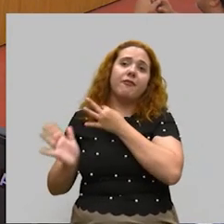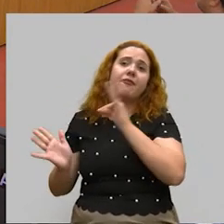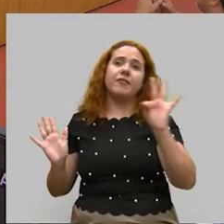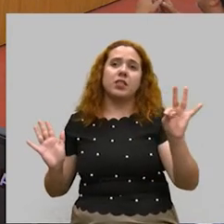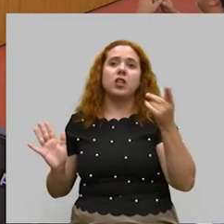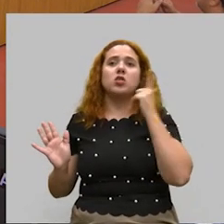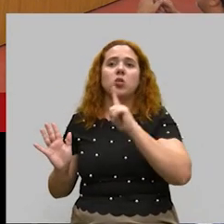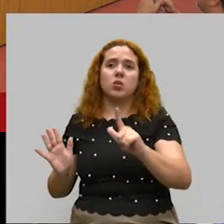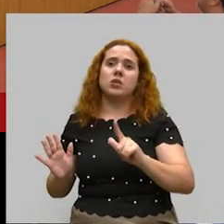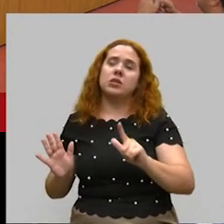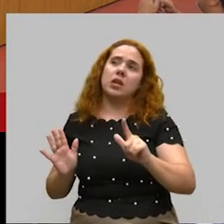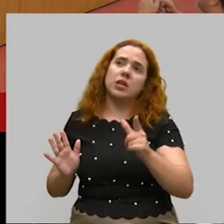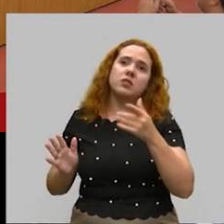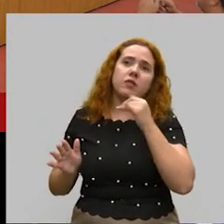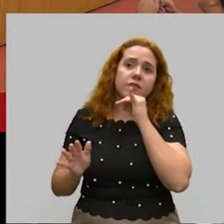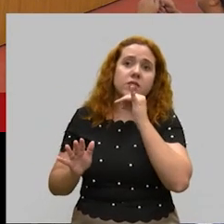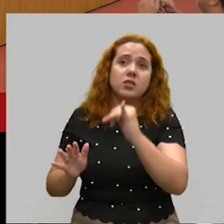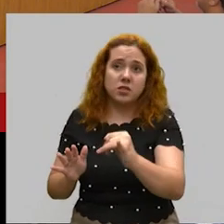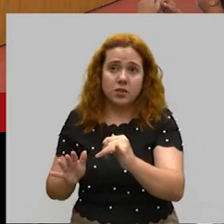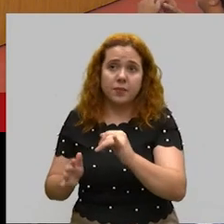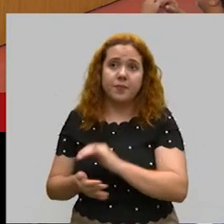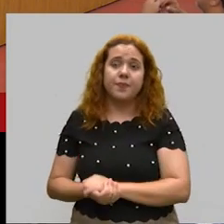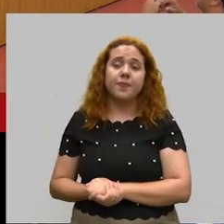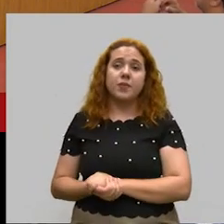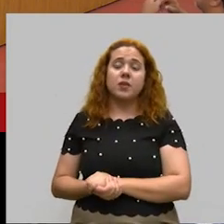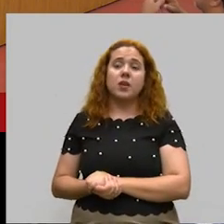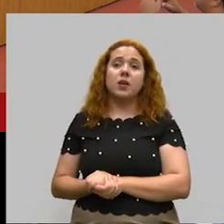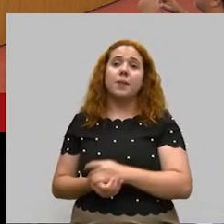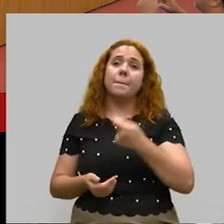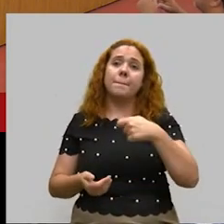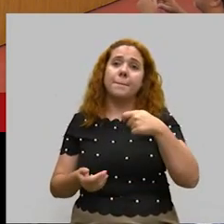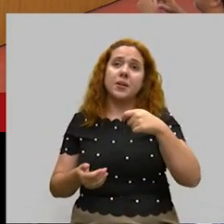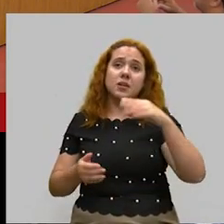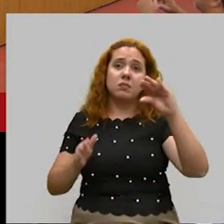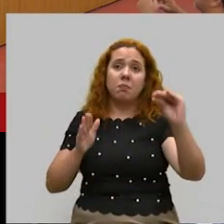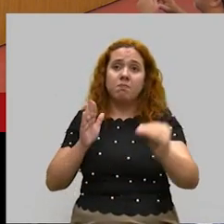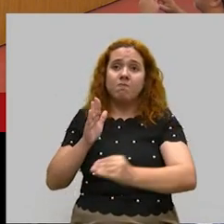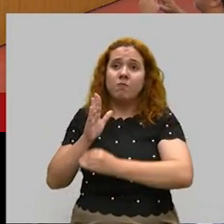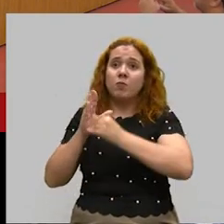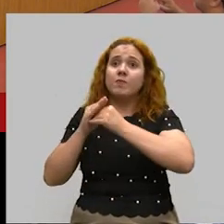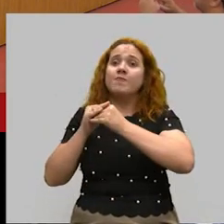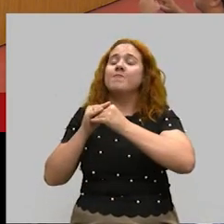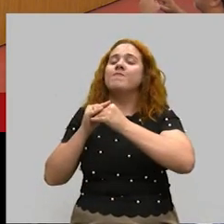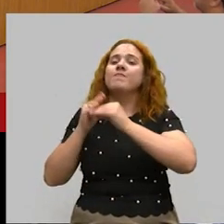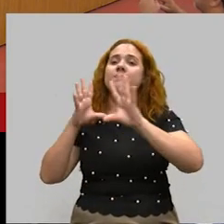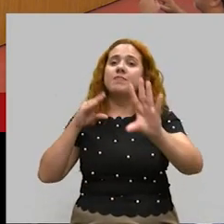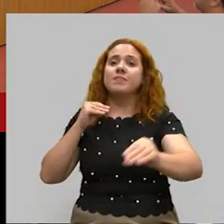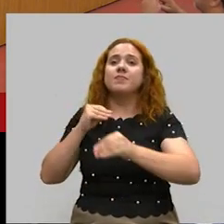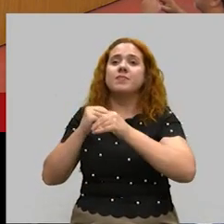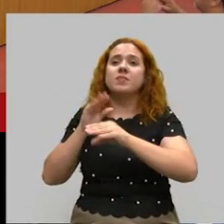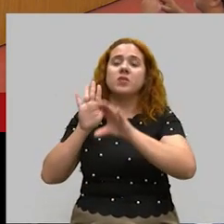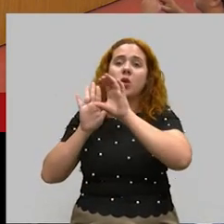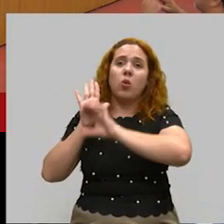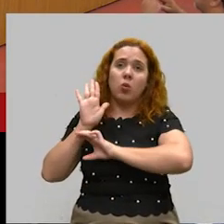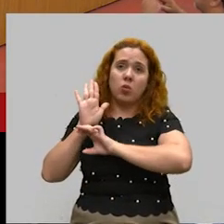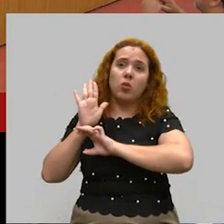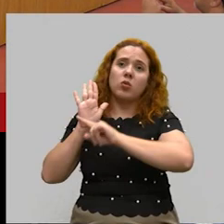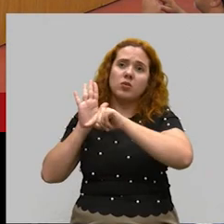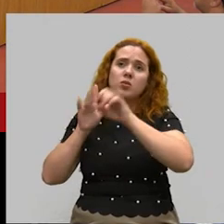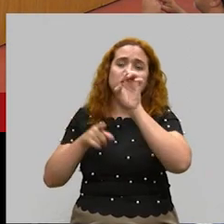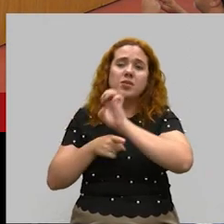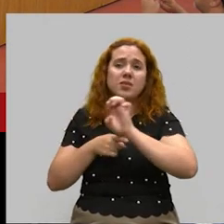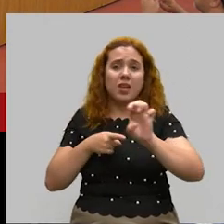comunica isso e se precisar de emenda a constituição que às vezes uma mudança na Constituição do Estado resolve essa questão de ano